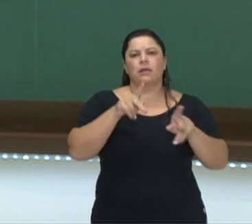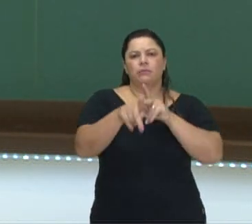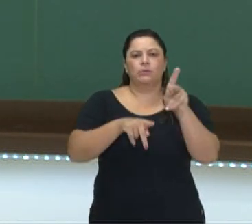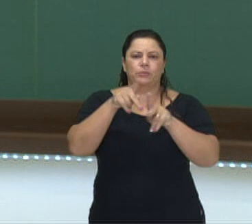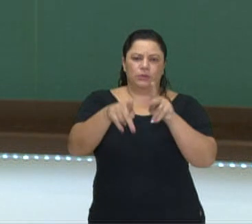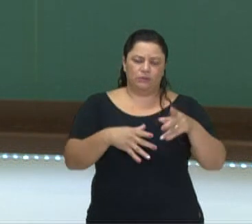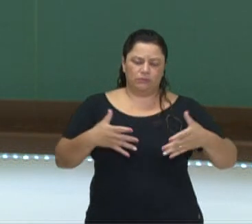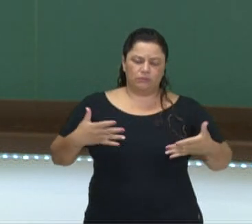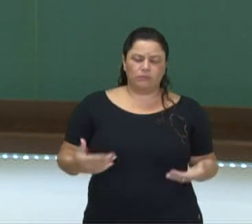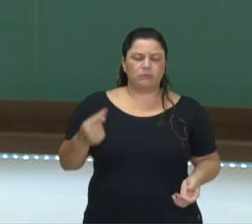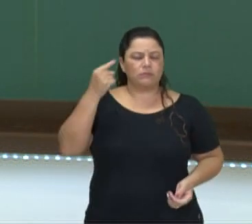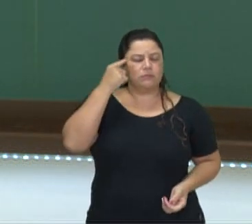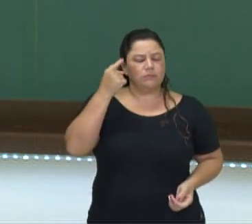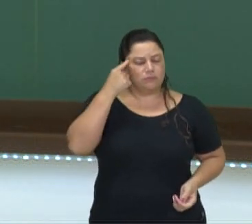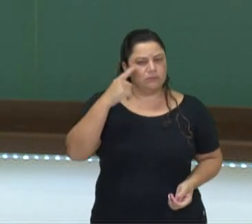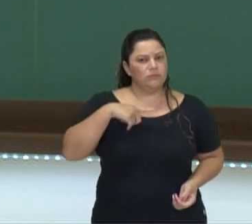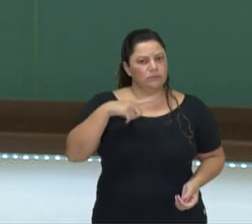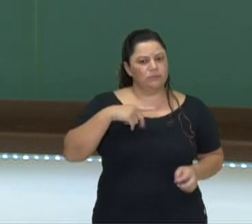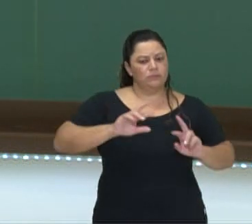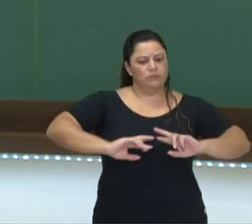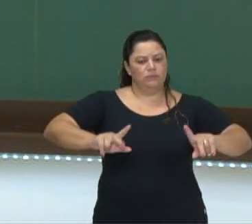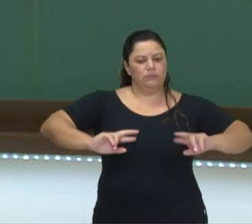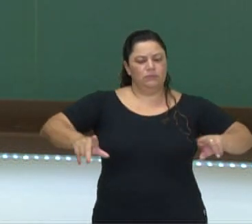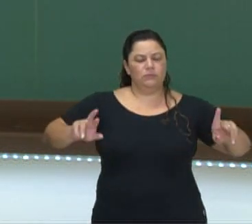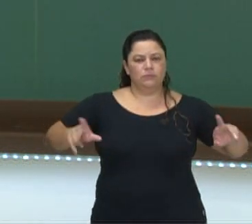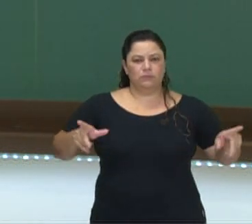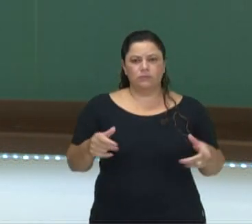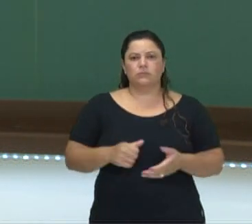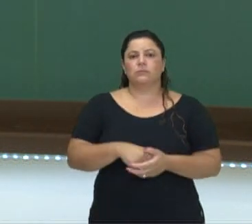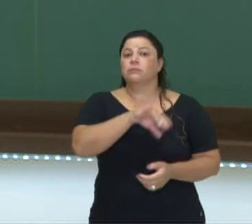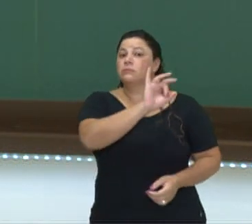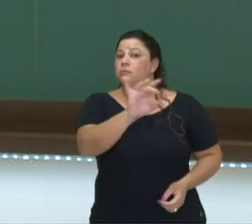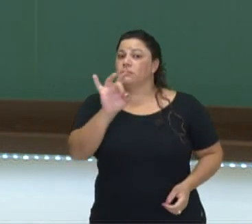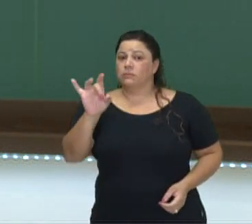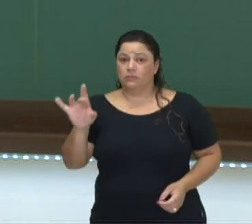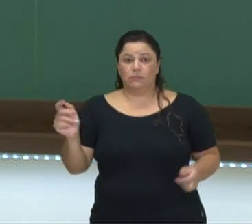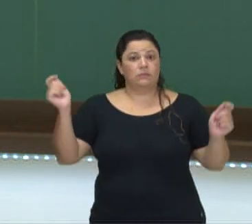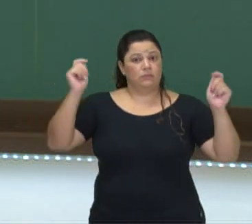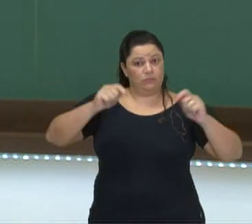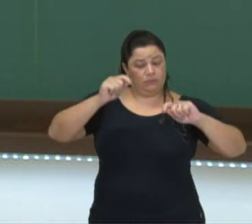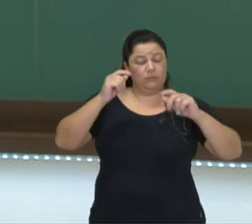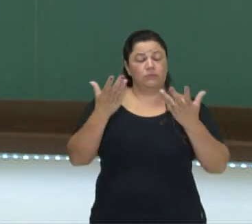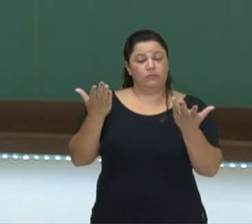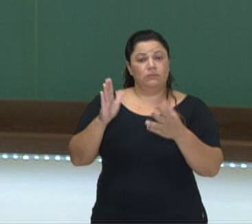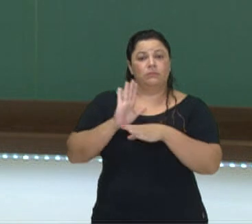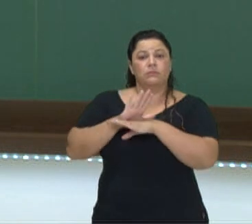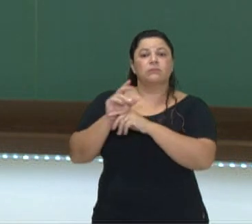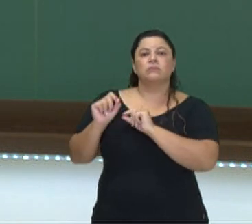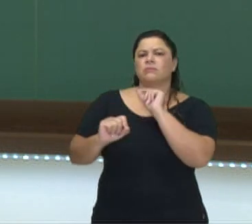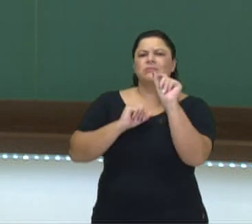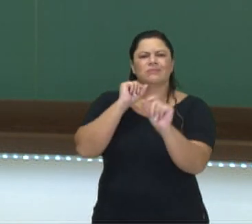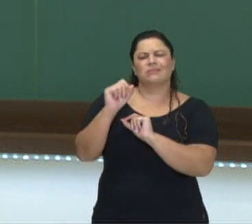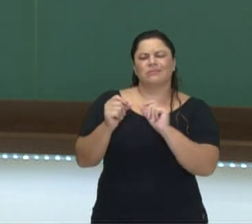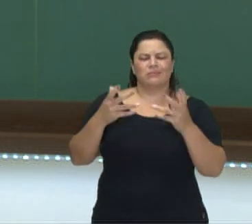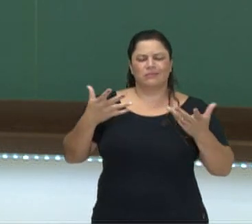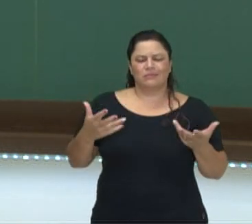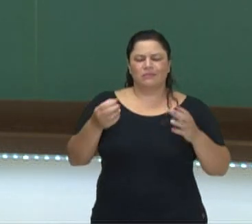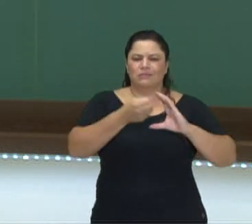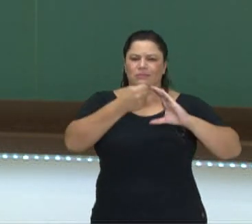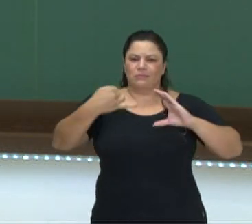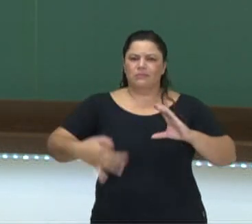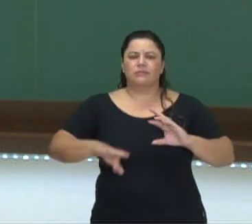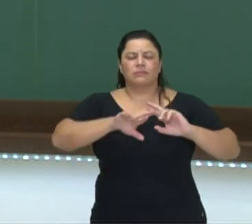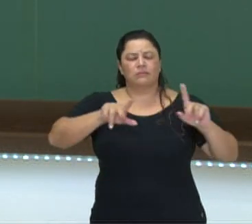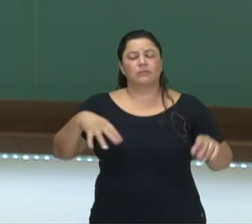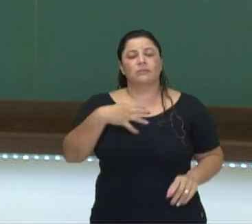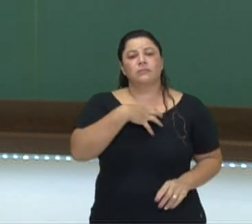populacionais. Então, pensar que existem diferentes etnias e que cada uma pode contribuir com alguma característica, com seu